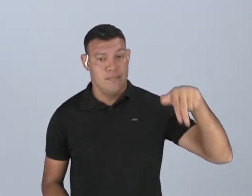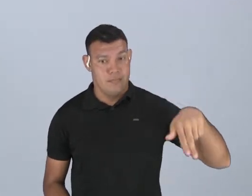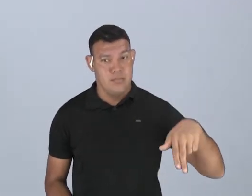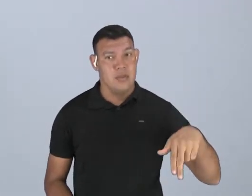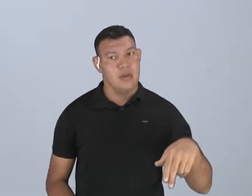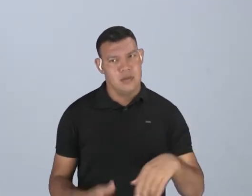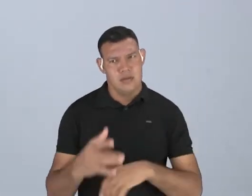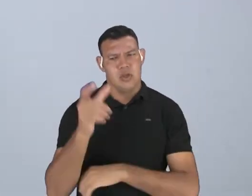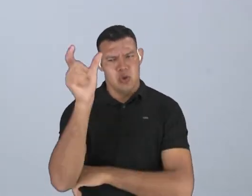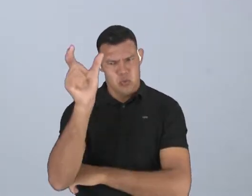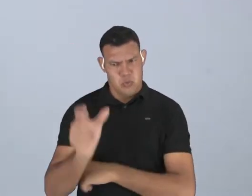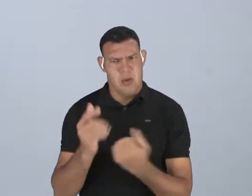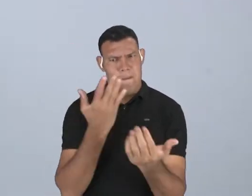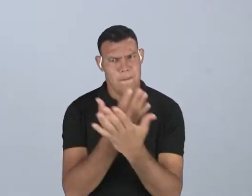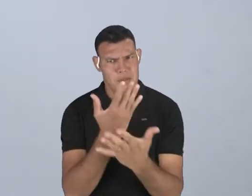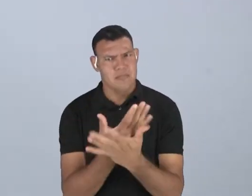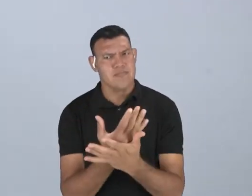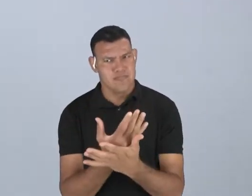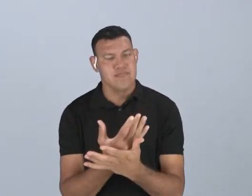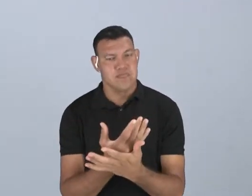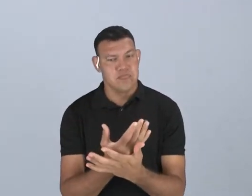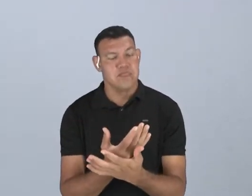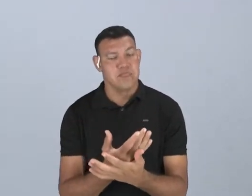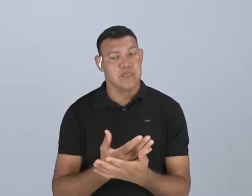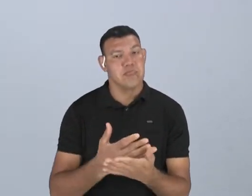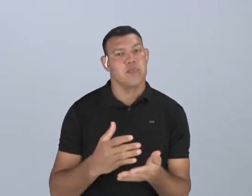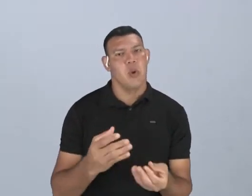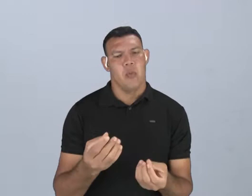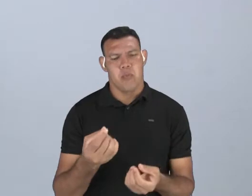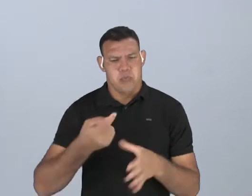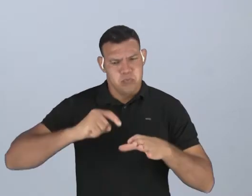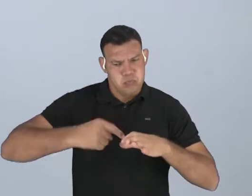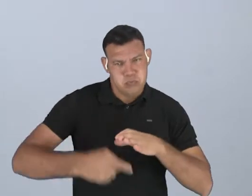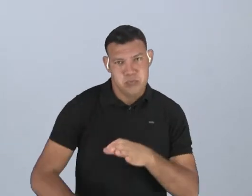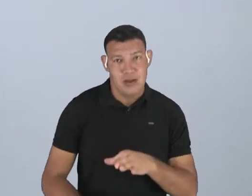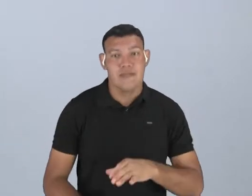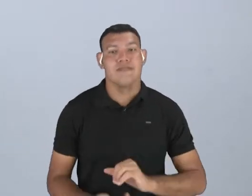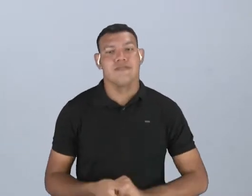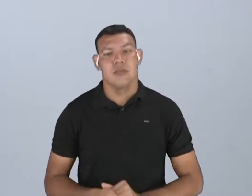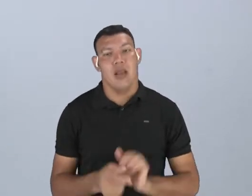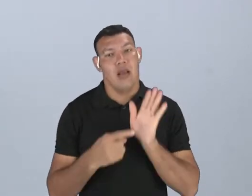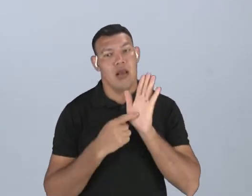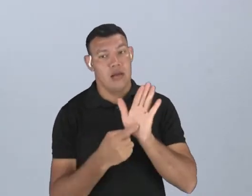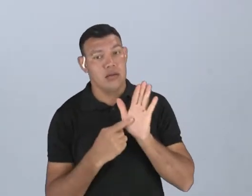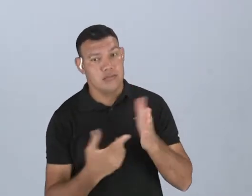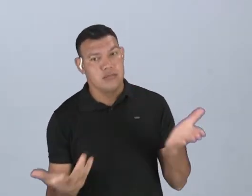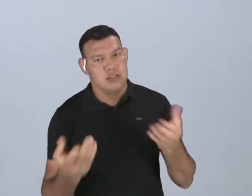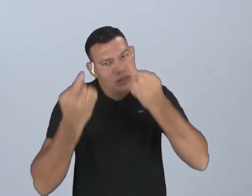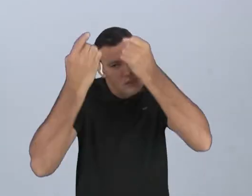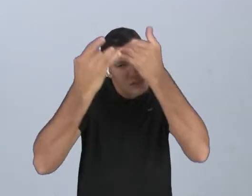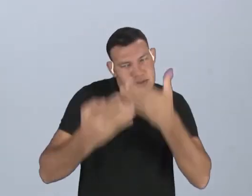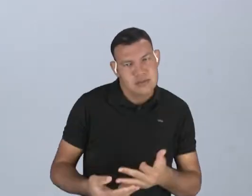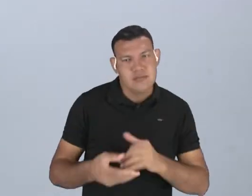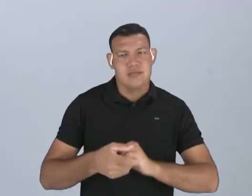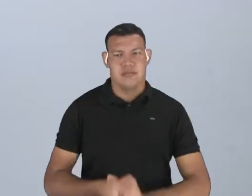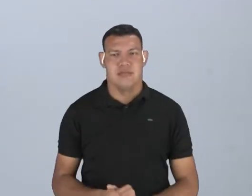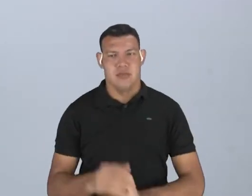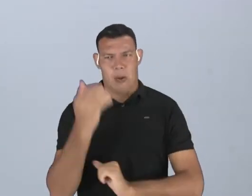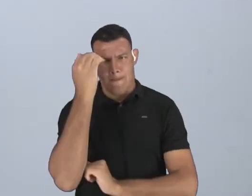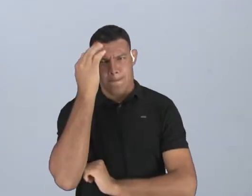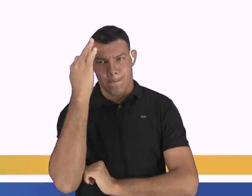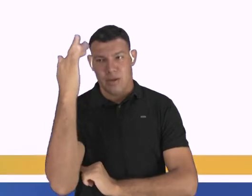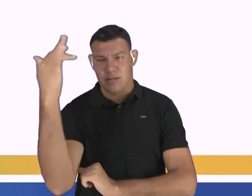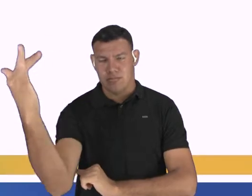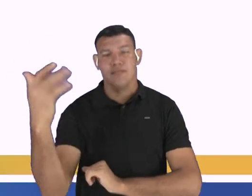esses estudos. Então, eu vou apresentar para vocês o que Mikhail Bakhtin disse sobre esse conceito que ele se